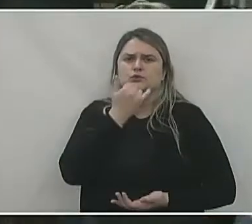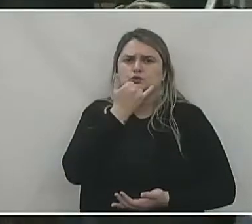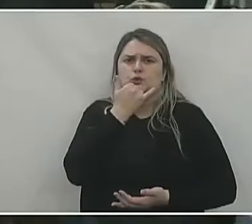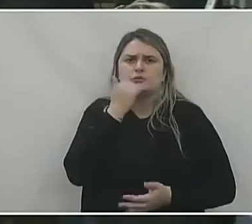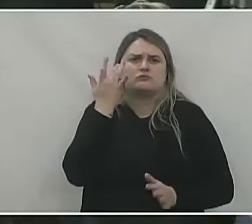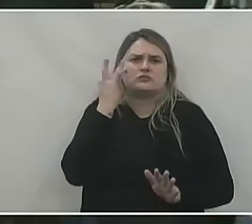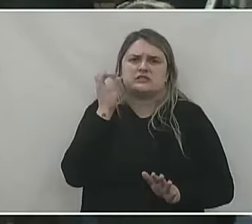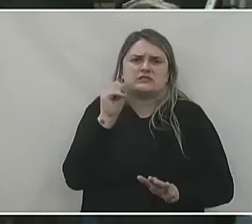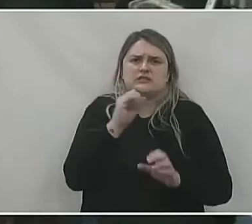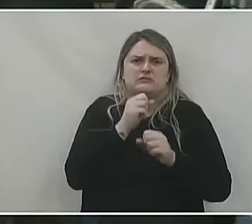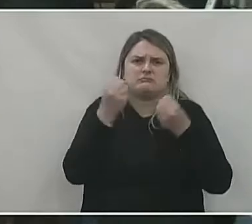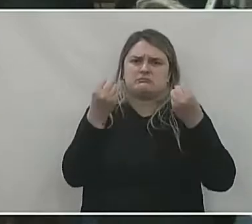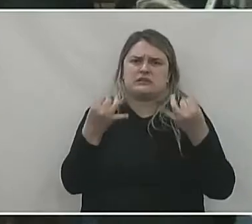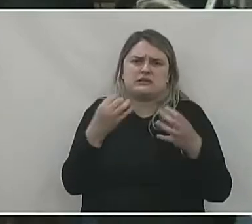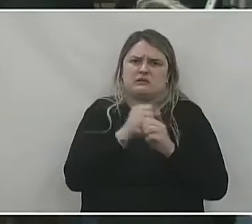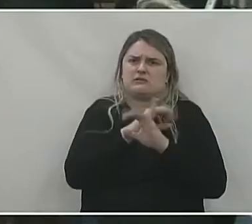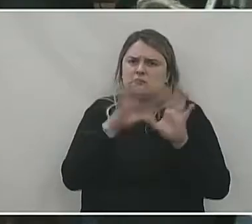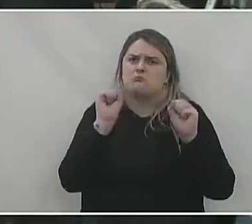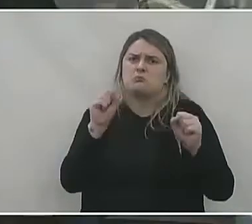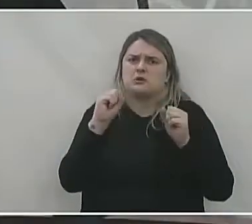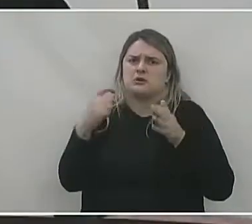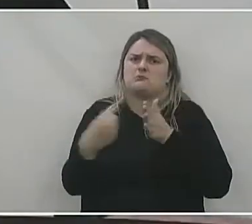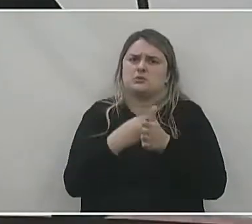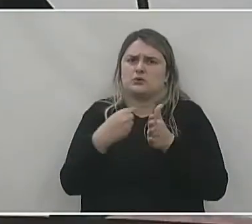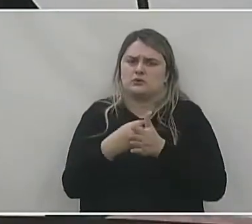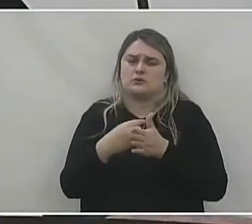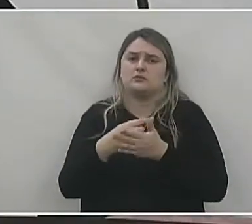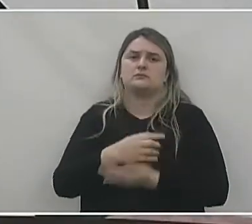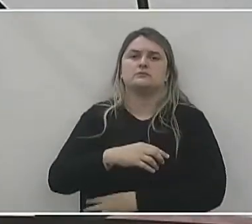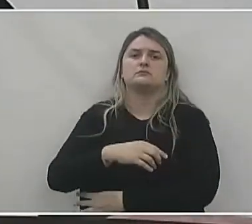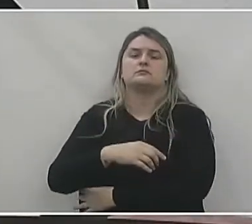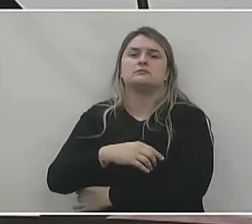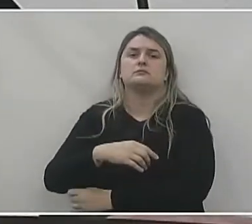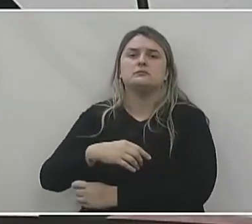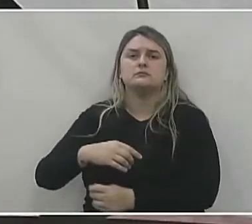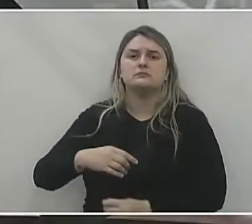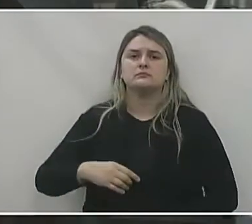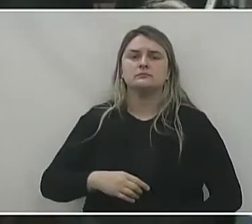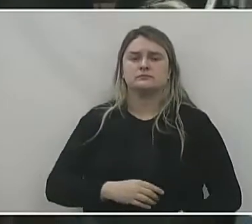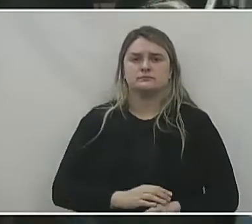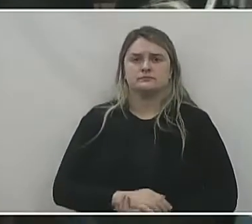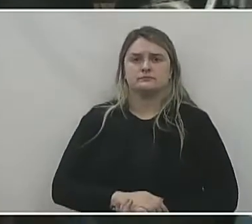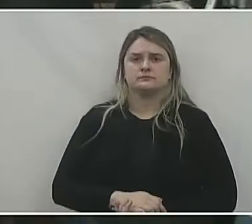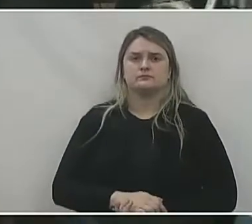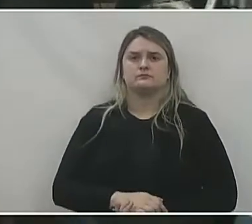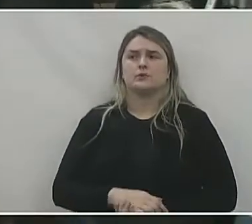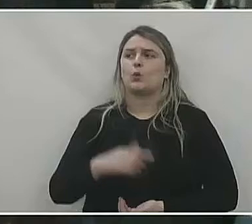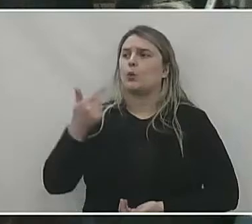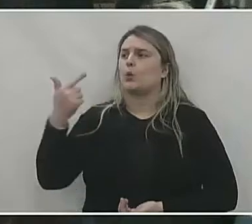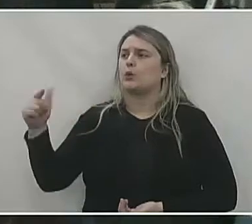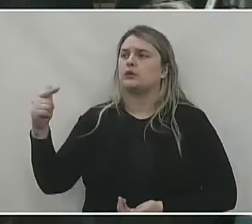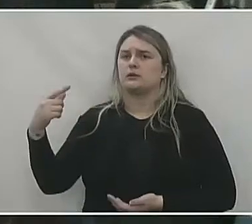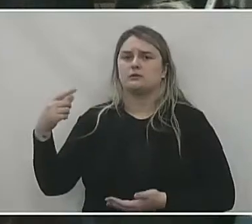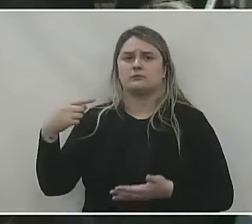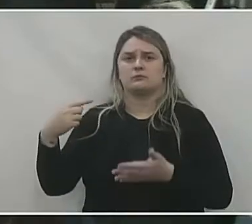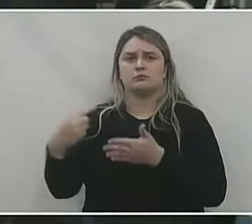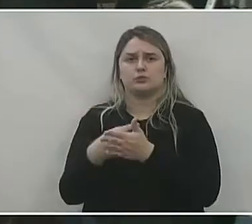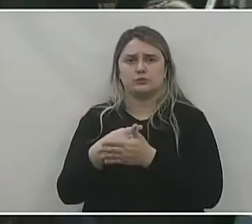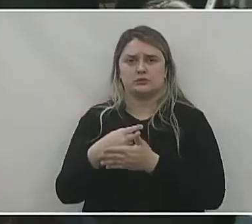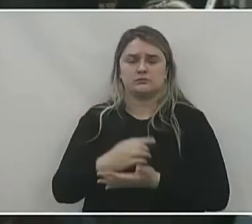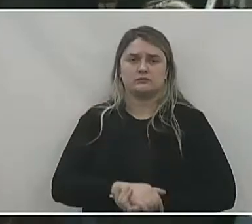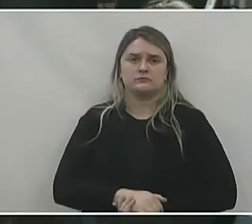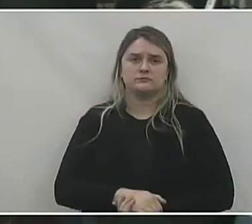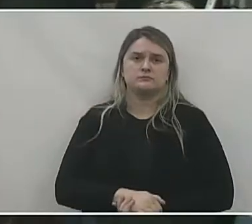Desculpe, não sei se eu fui bem claro, mas daí pode fazer a pergunta que de repente eu esclareço. A próxima pergunta.